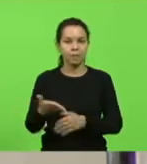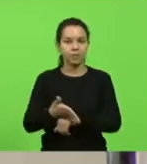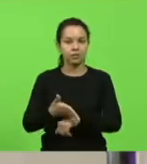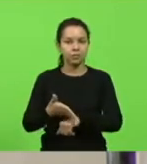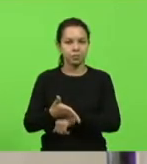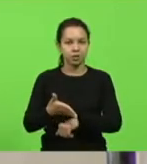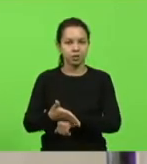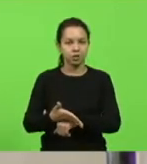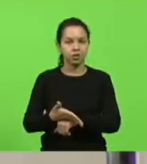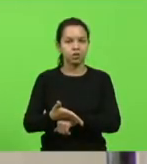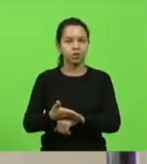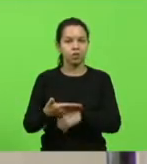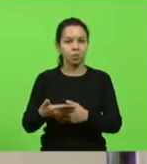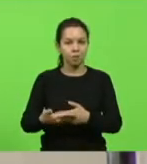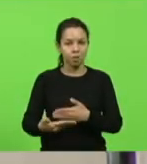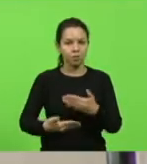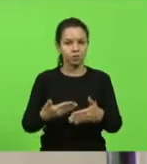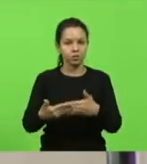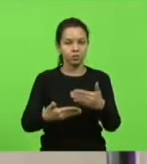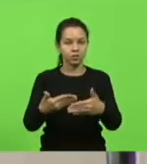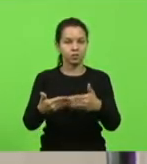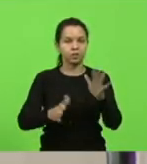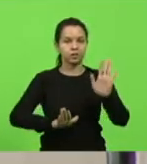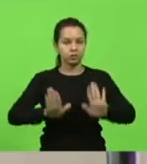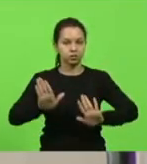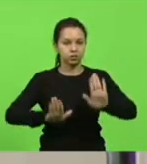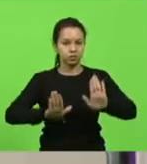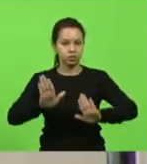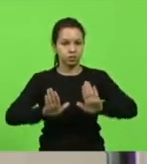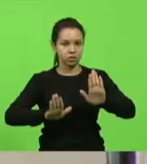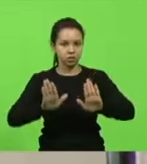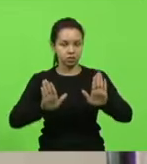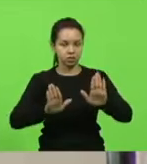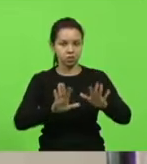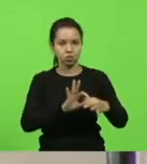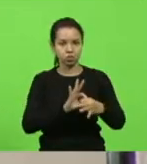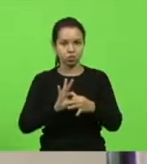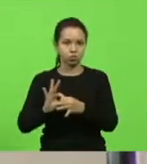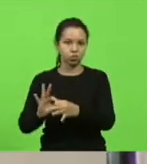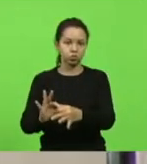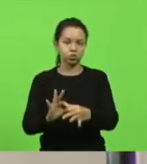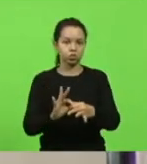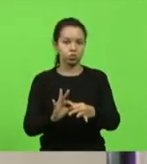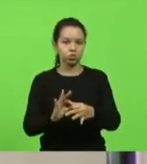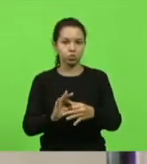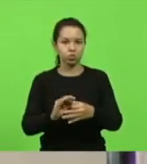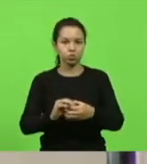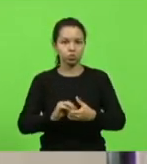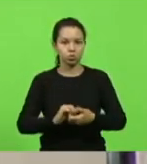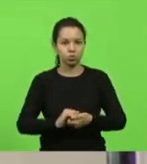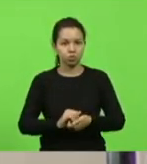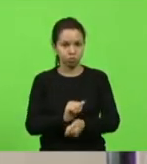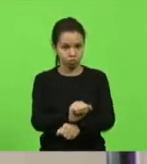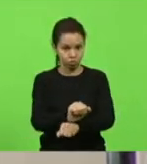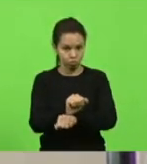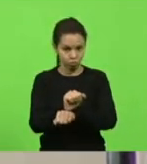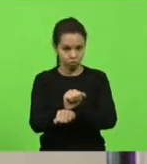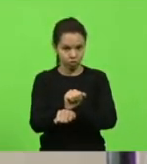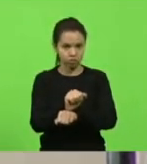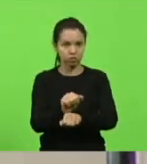Celebrar processos licitatórios em conjunto então suspendo a presente